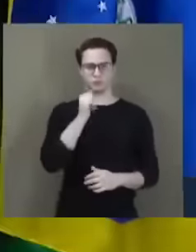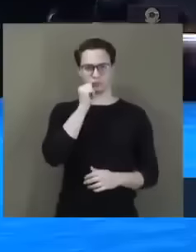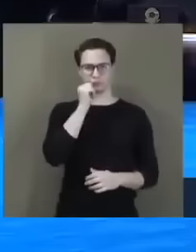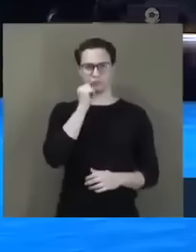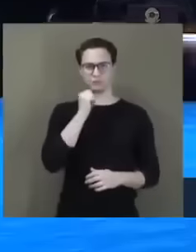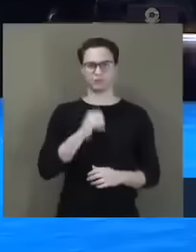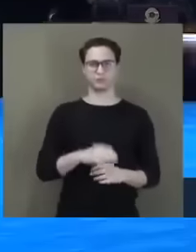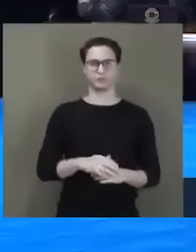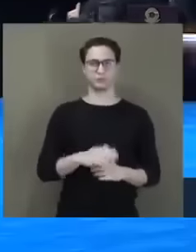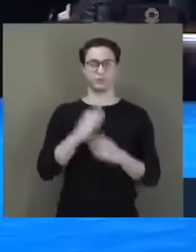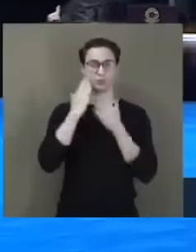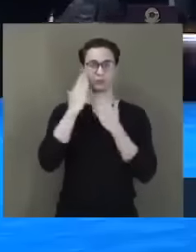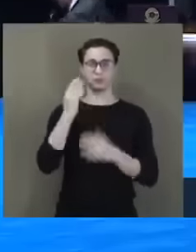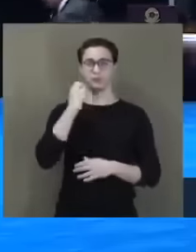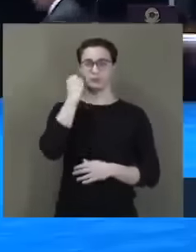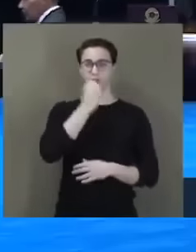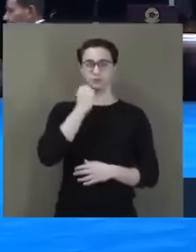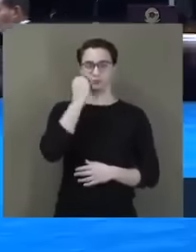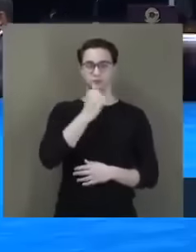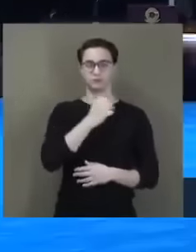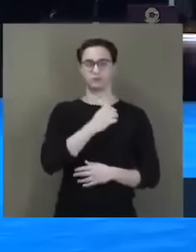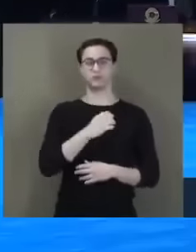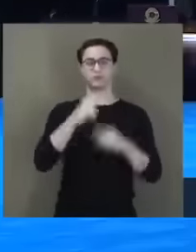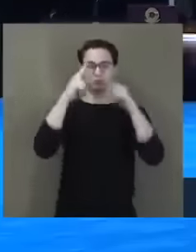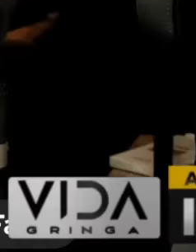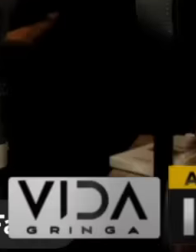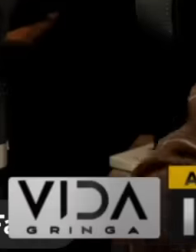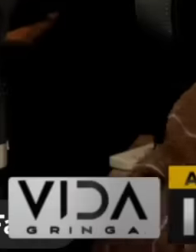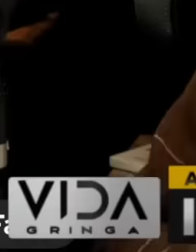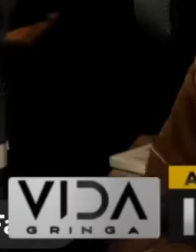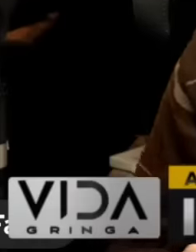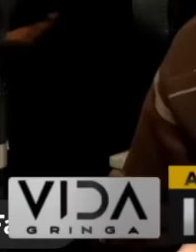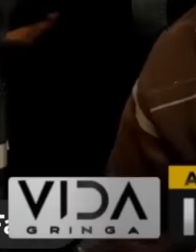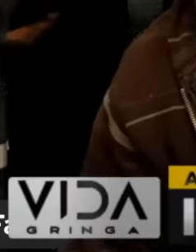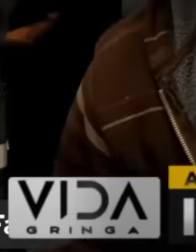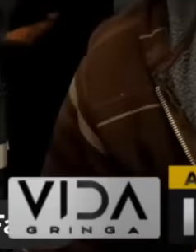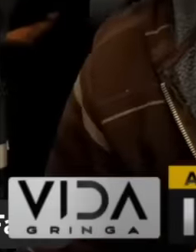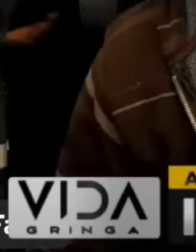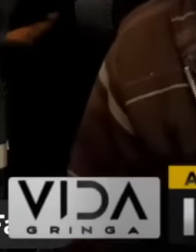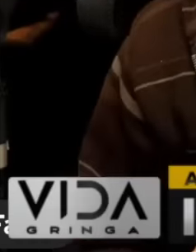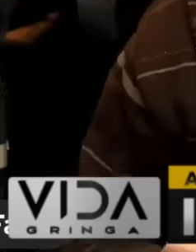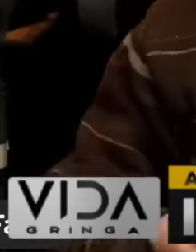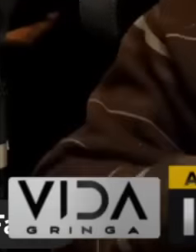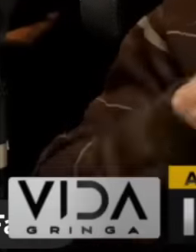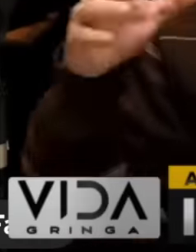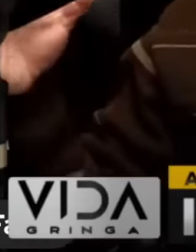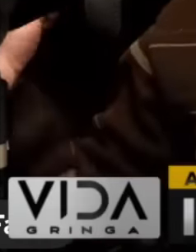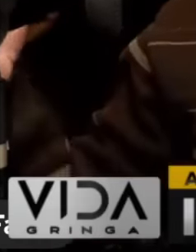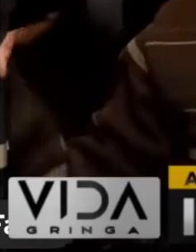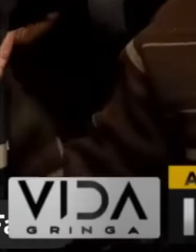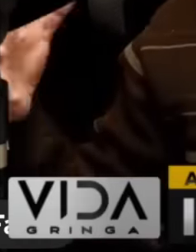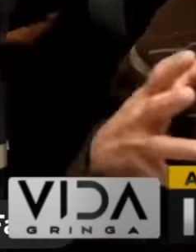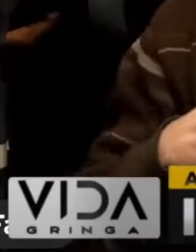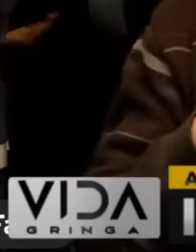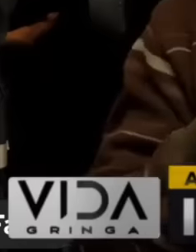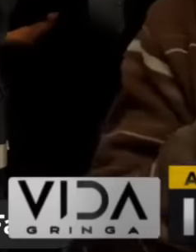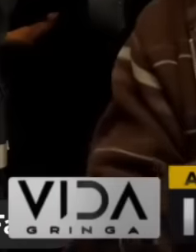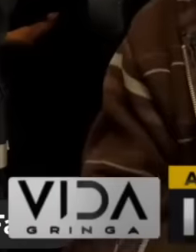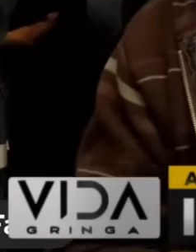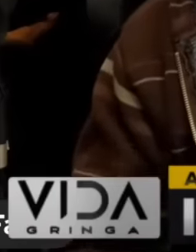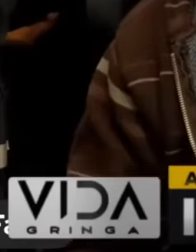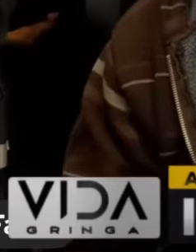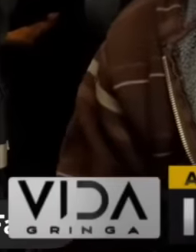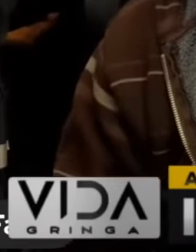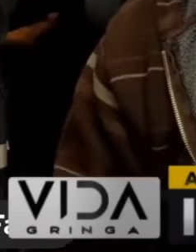Obrigado, senador general Hamilton Mirão. Aqui está claro, pessoal, está claro, ele deixou bem